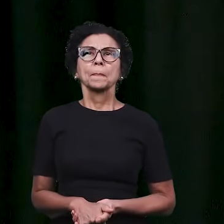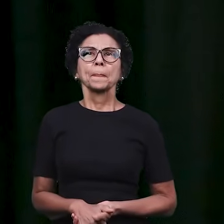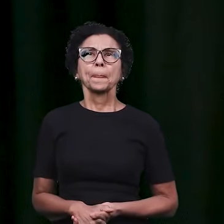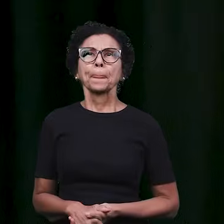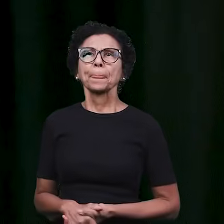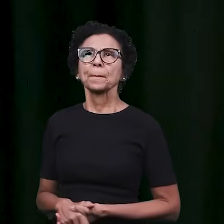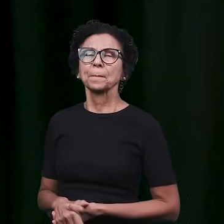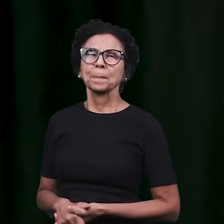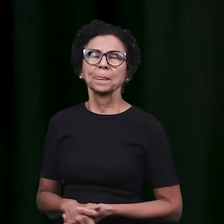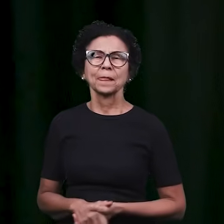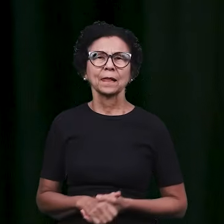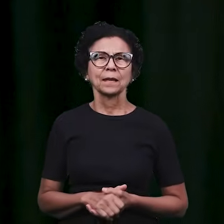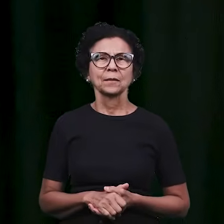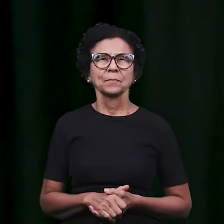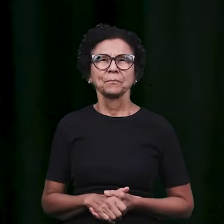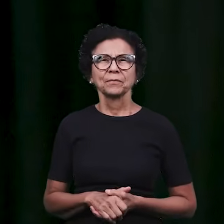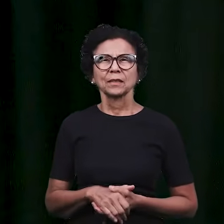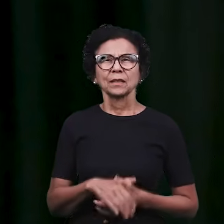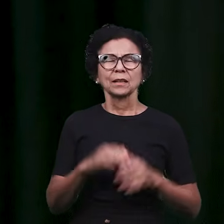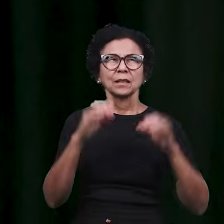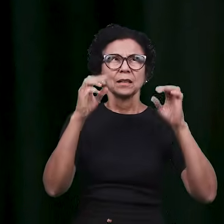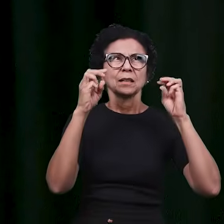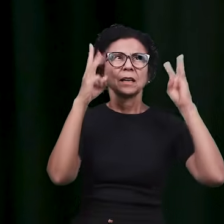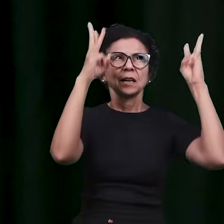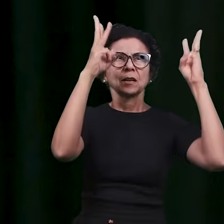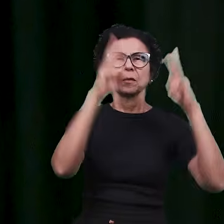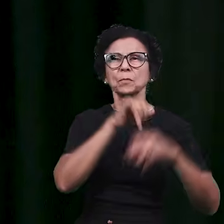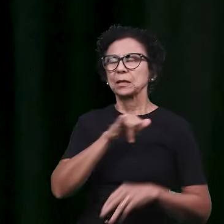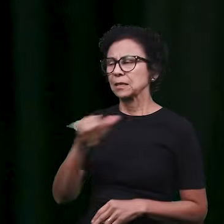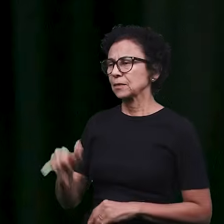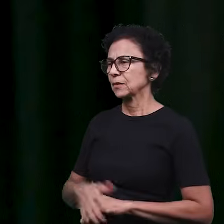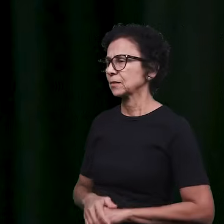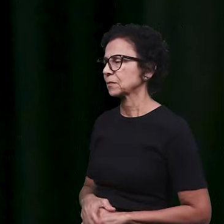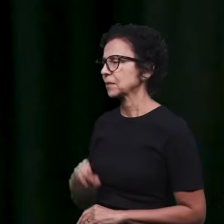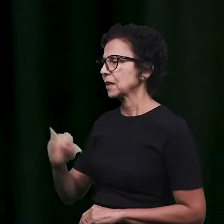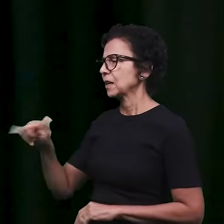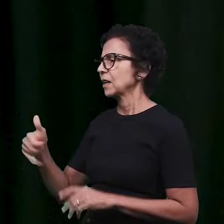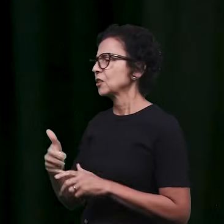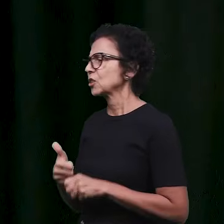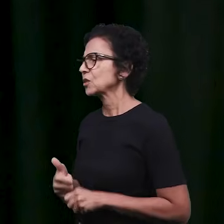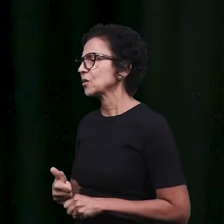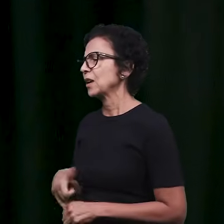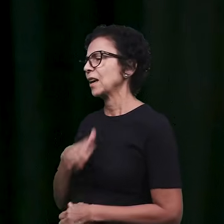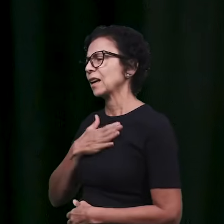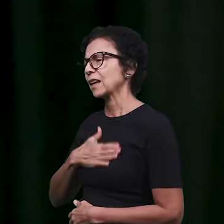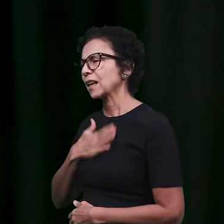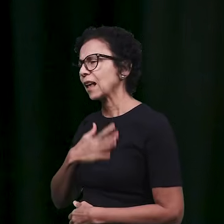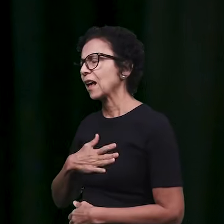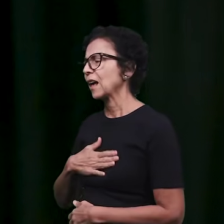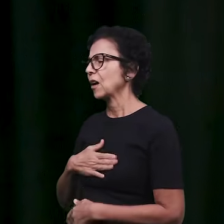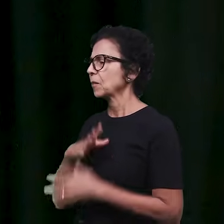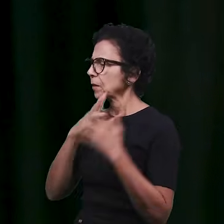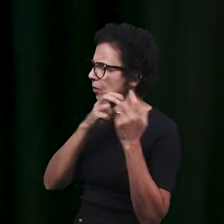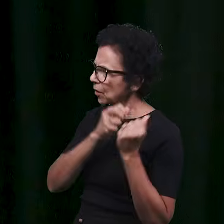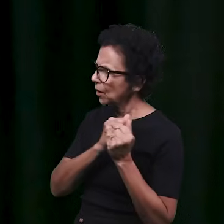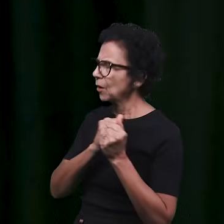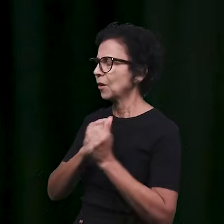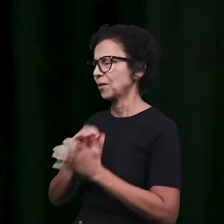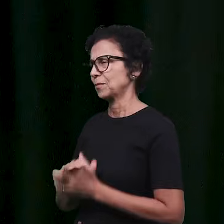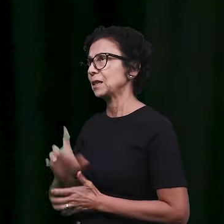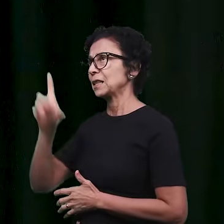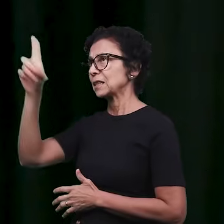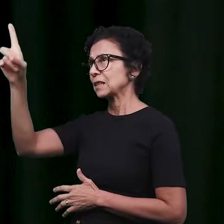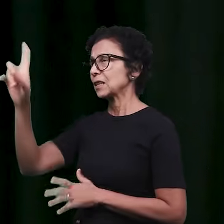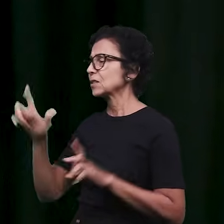Josué, fica tranquilo, fica na tenda, vai dormir, descansa. Vai ser fácil, né? Porque Deus vai fazer tudo. Não, Deus